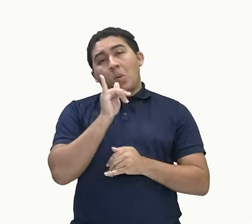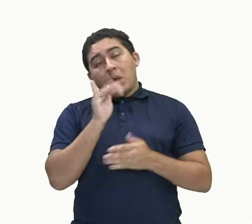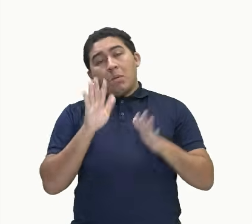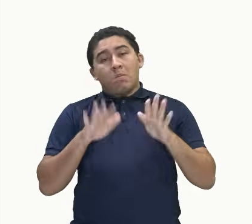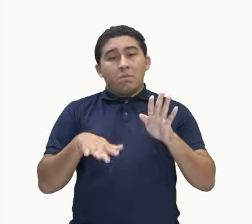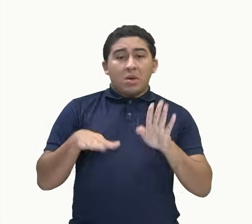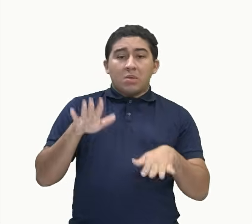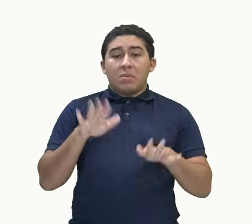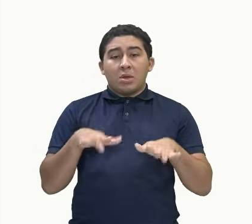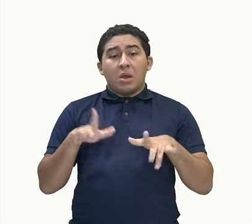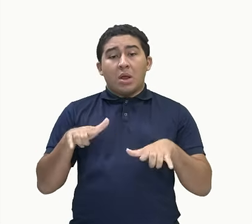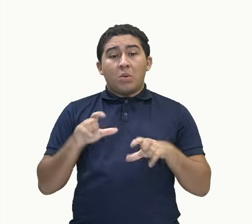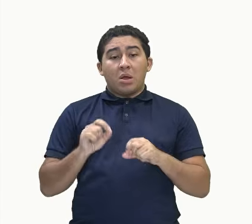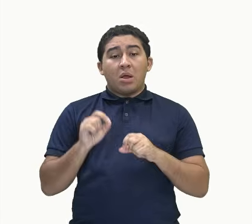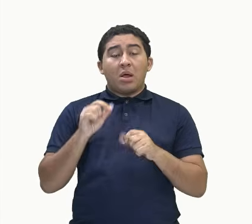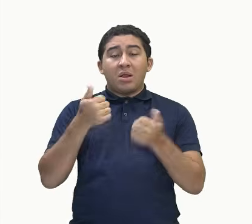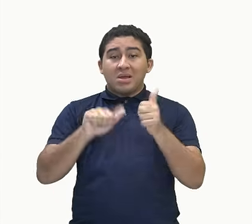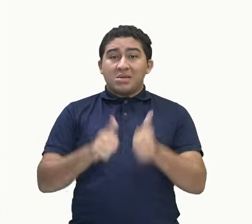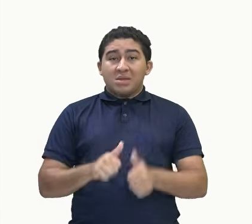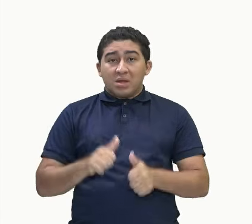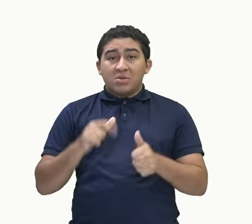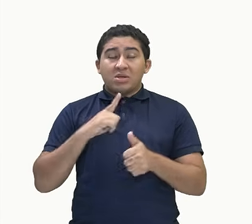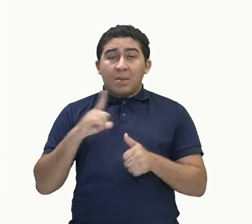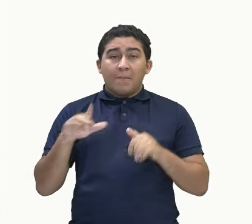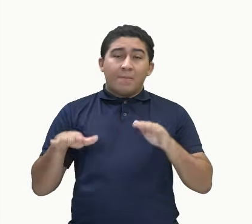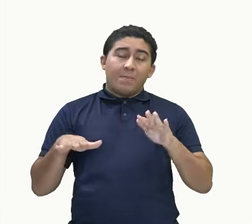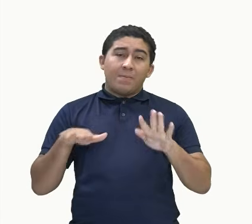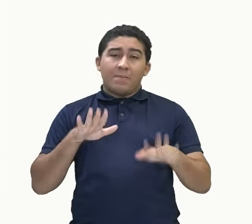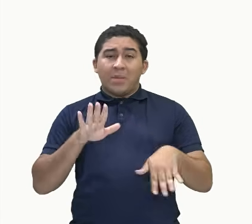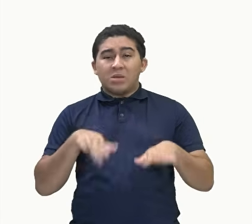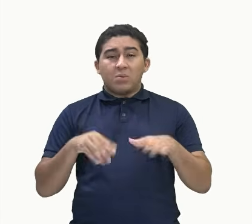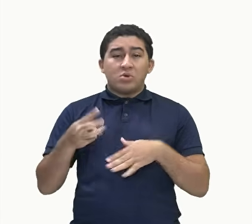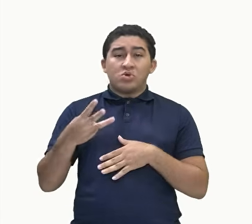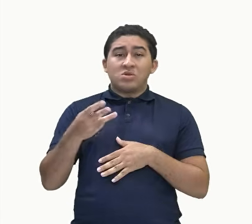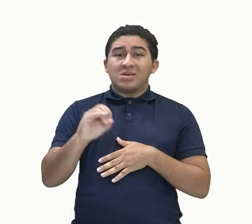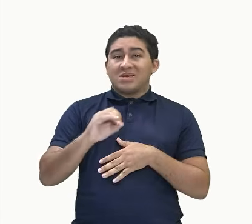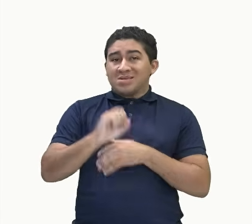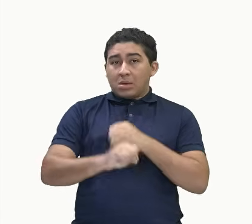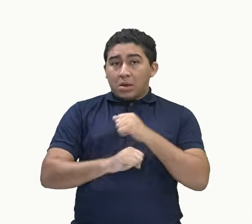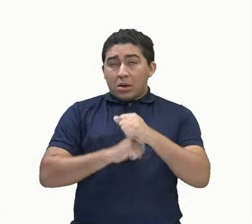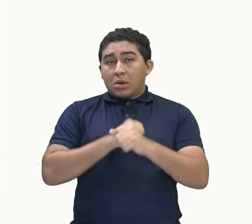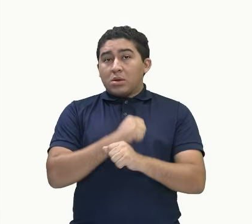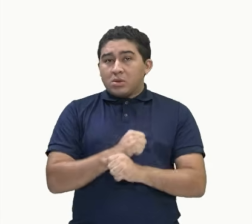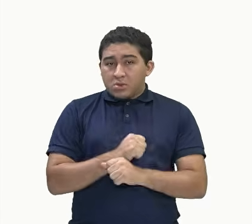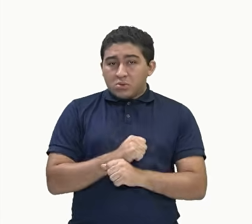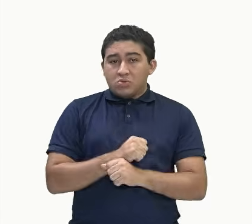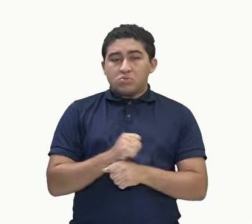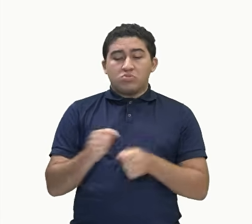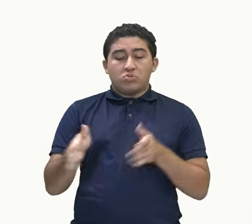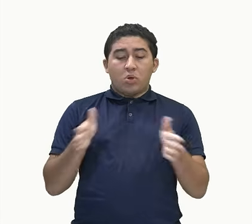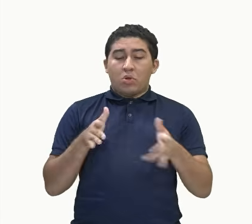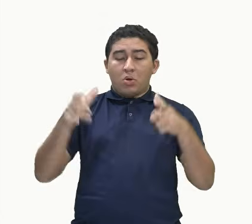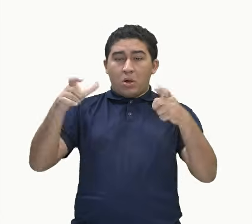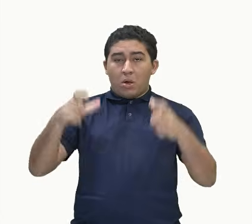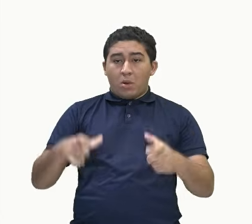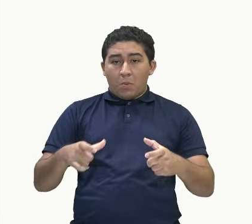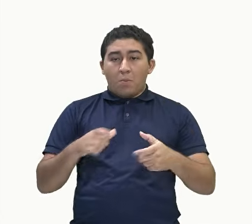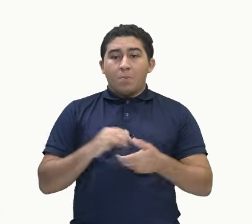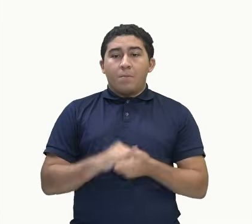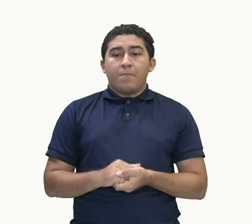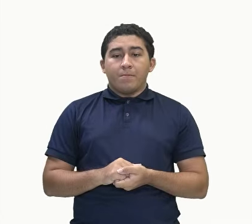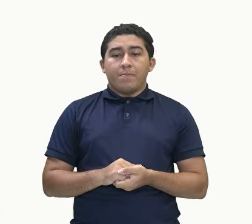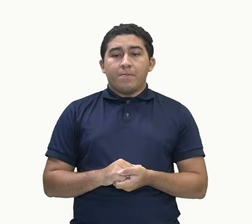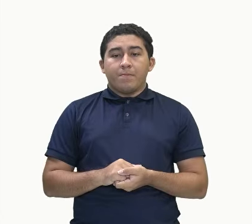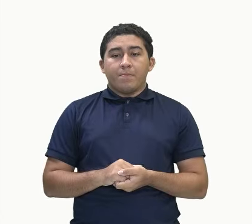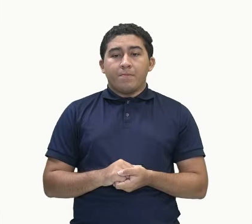é verificado, estudado, analisado em torno aí de 30 anos em um determinado local,